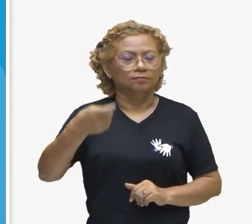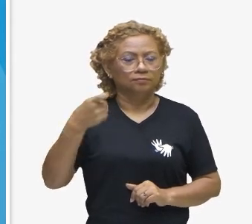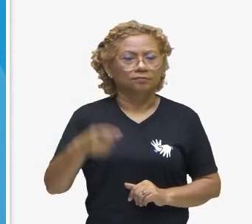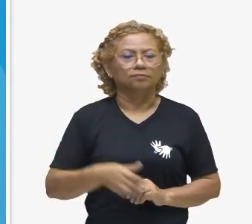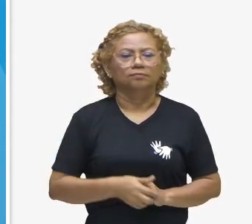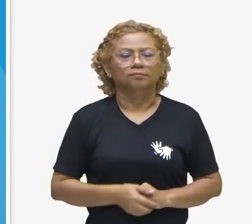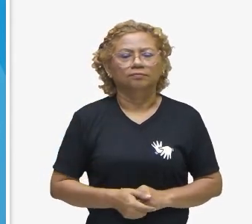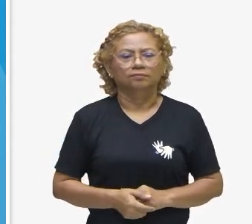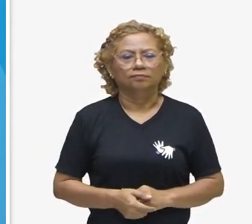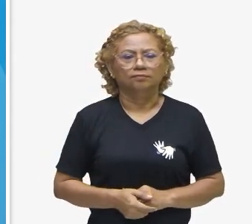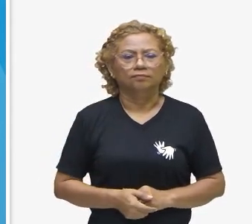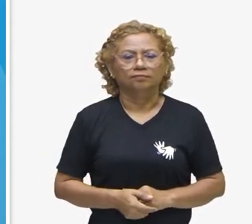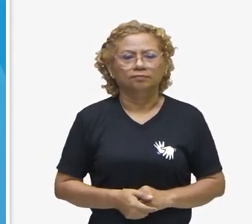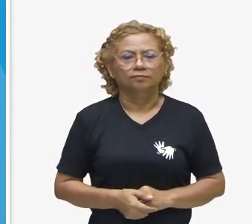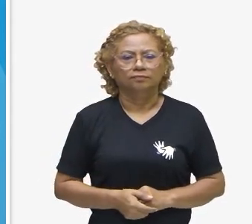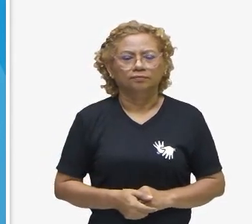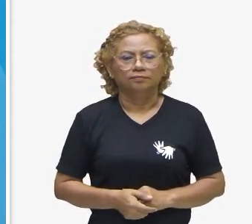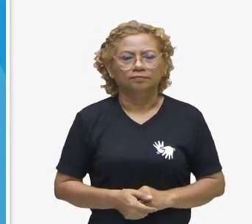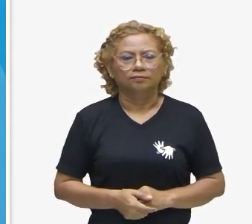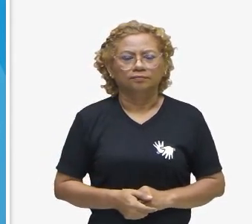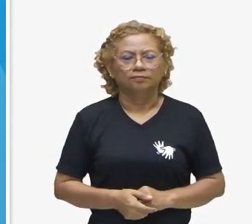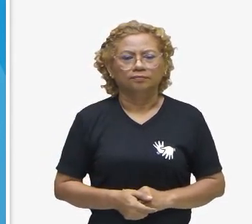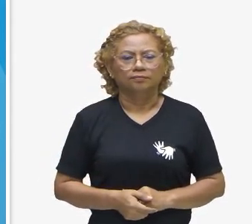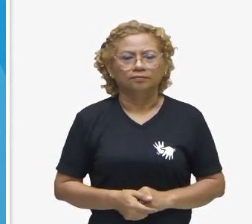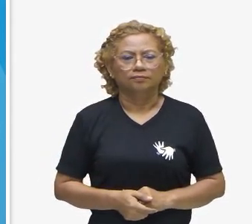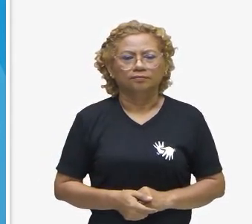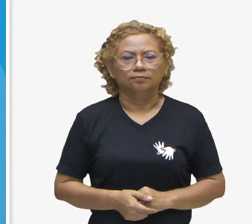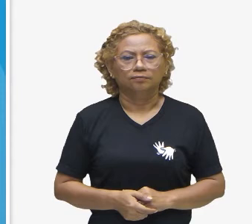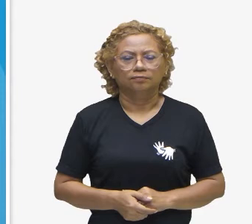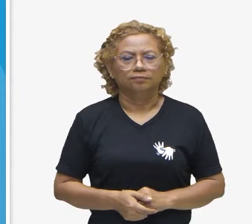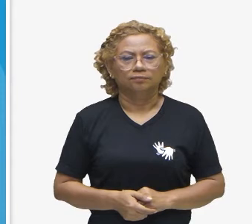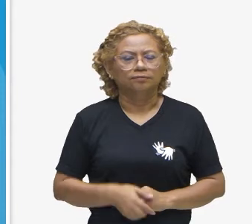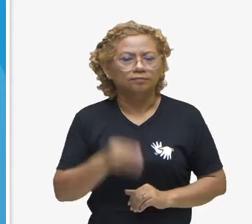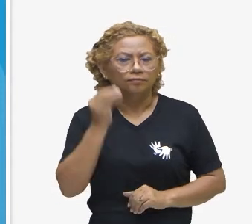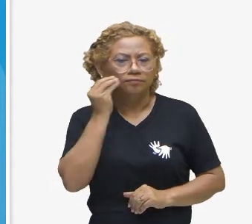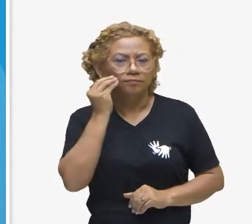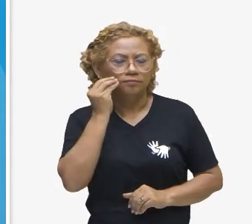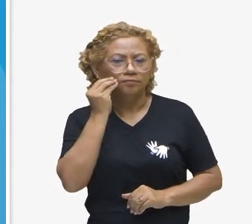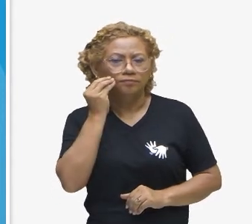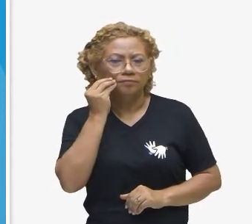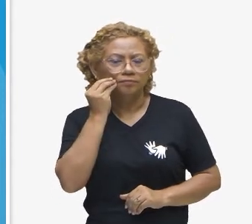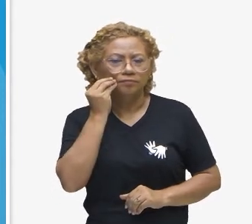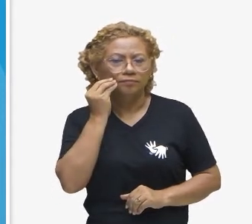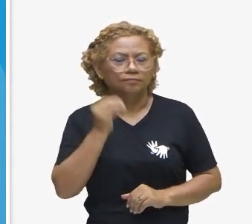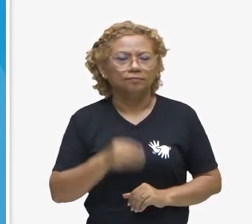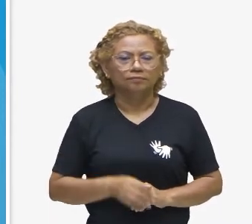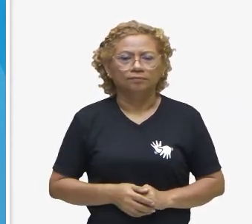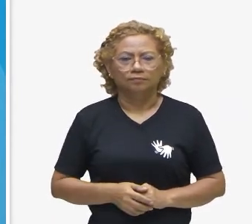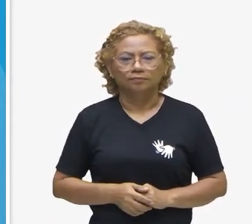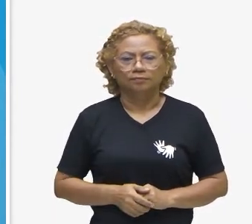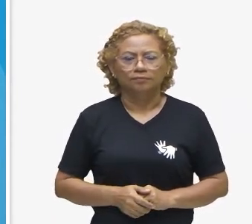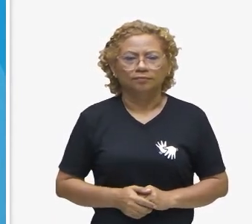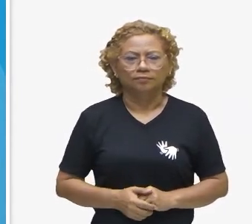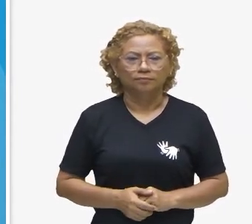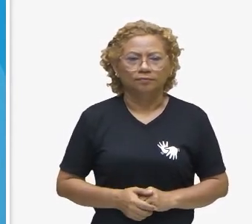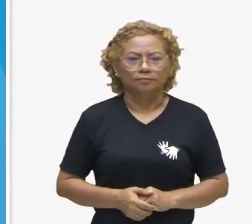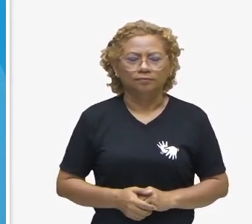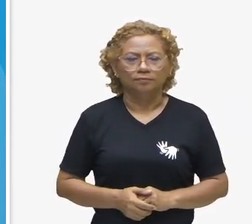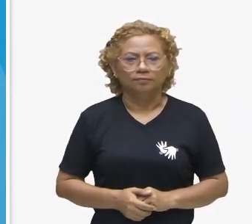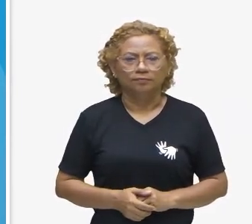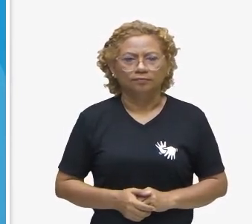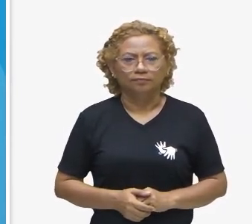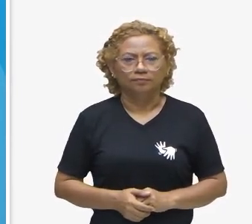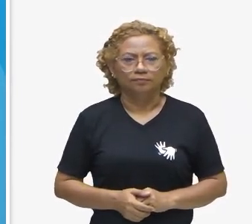Agora a gente tem a função cosseno de 3x. Vamos dar uma olhada em como ficou o gráfico da função cosseno